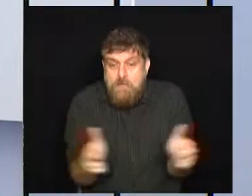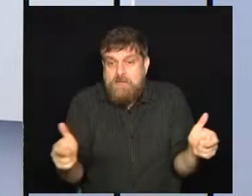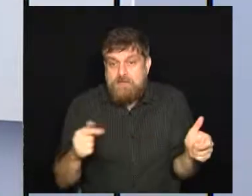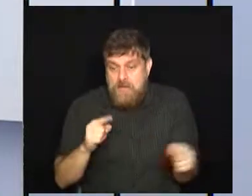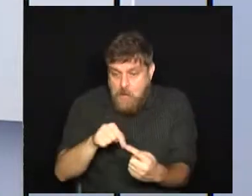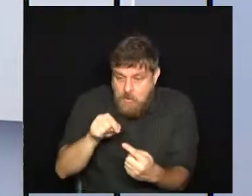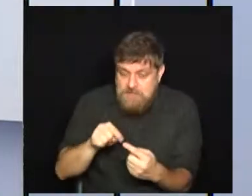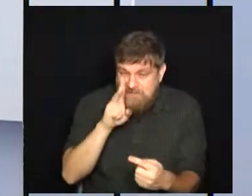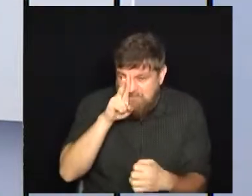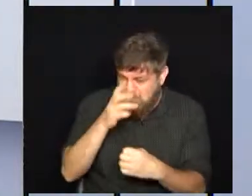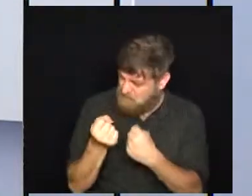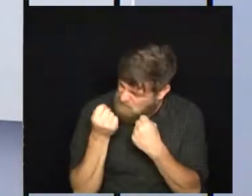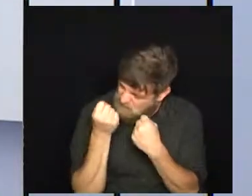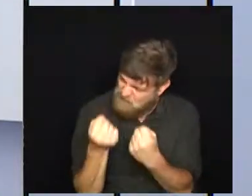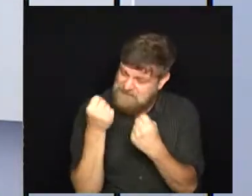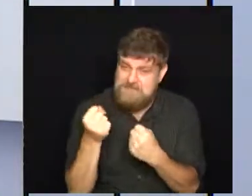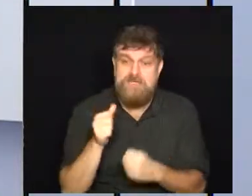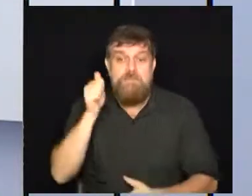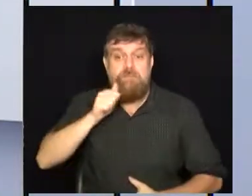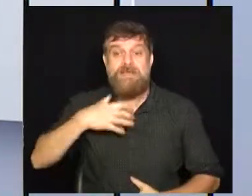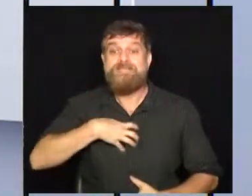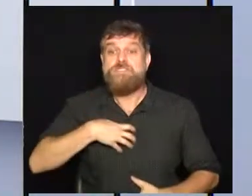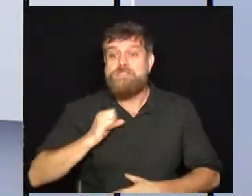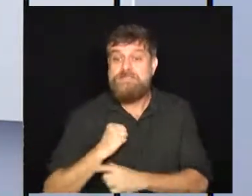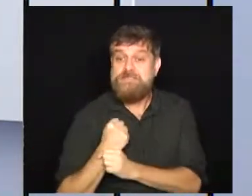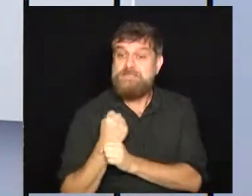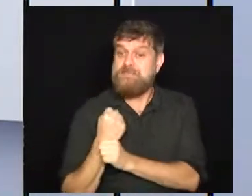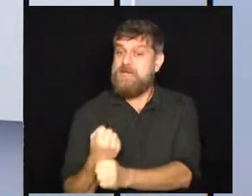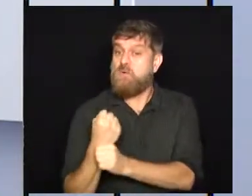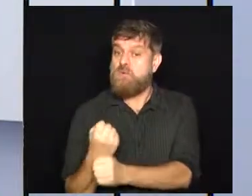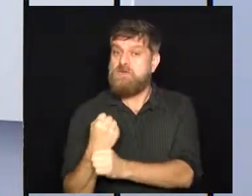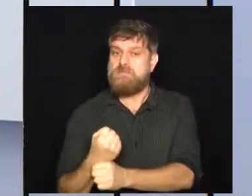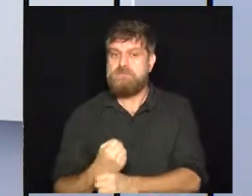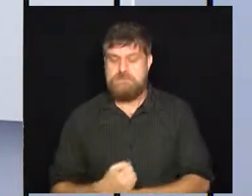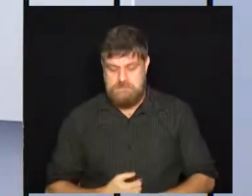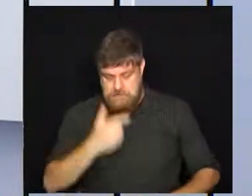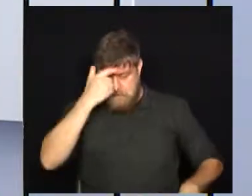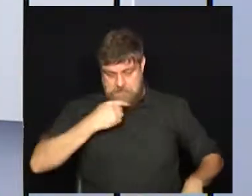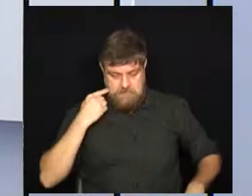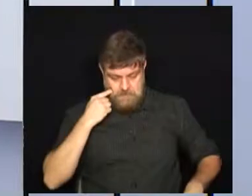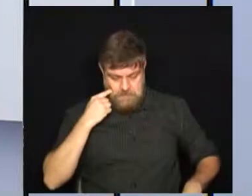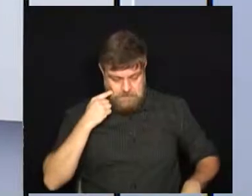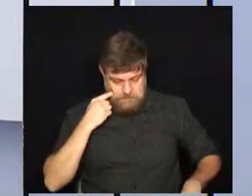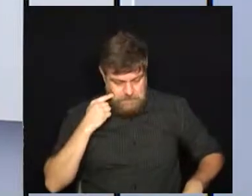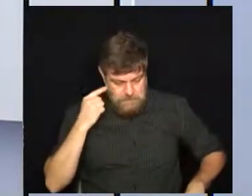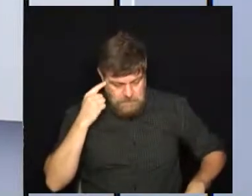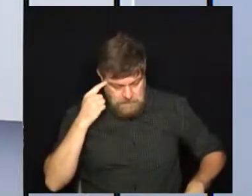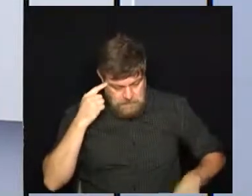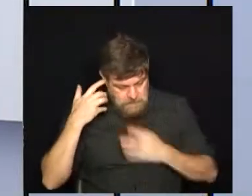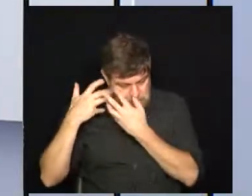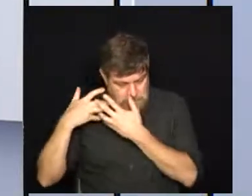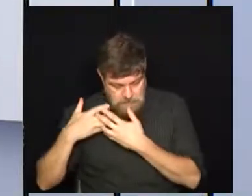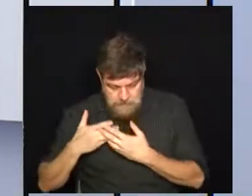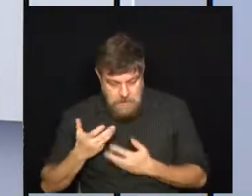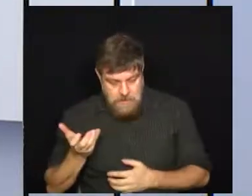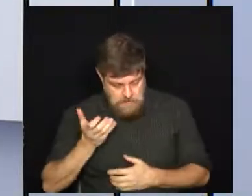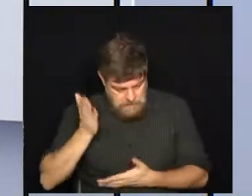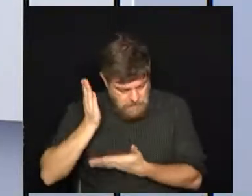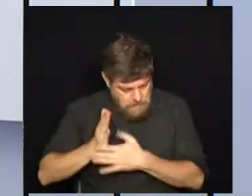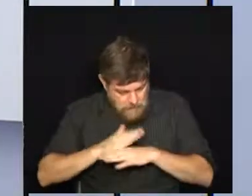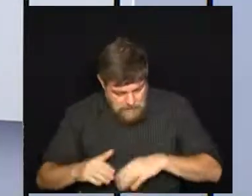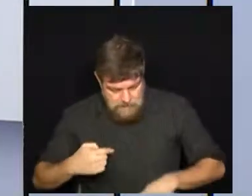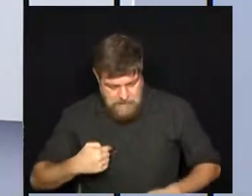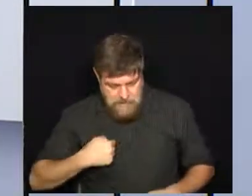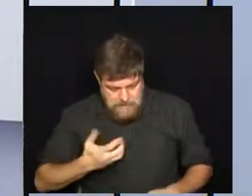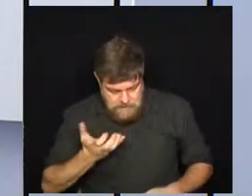fortalecer, para dar segurança, para que a mulher pense assim, eu tenho uma decisão, eu quero sair do ciclo de violência, eu quero fazer uma denúncia, eu